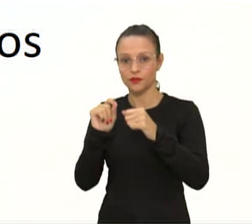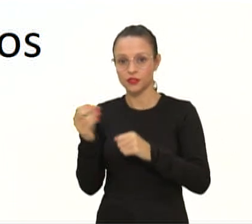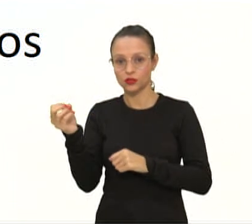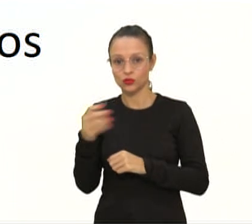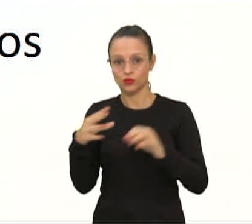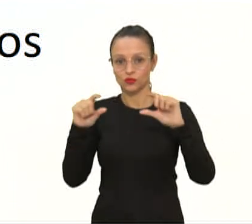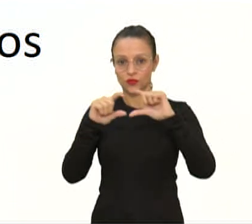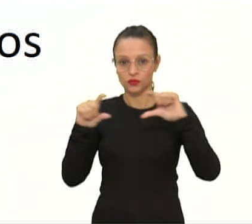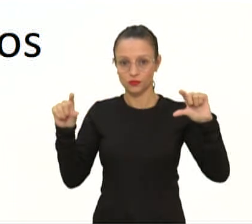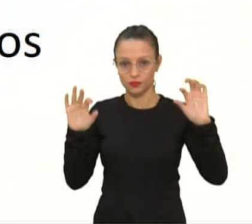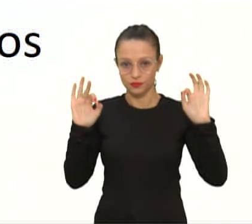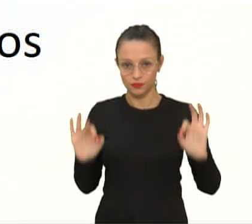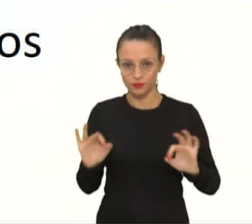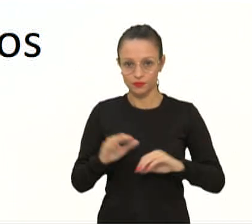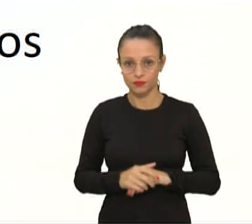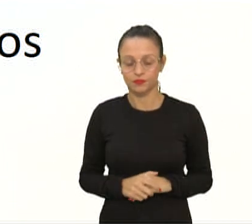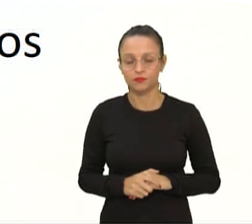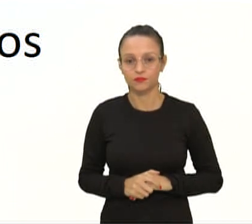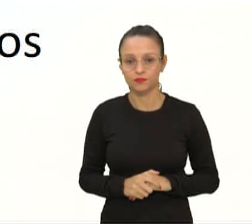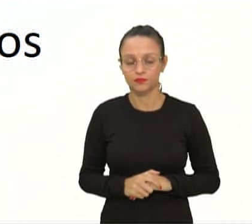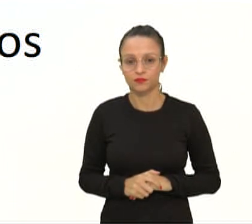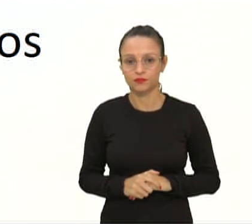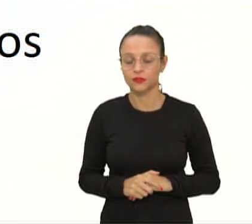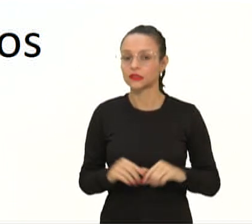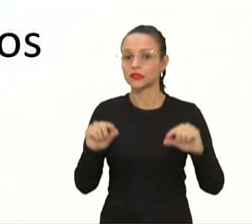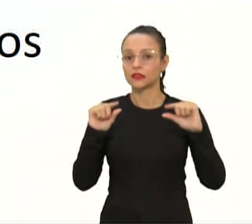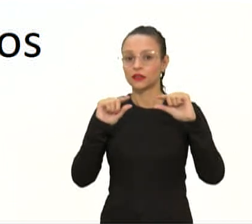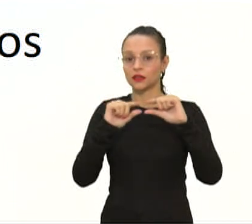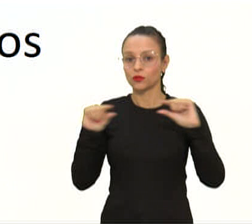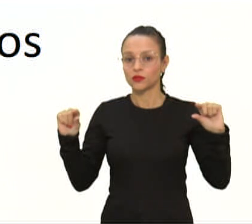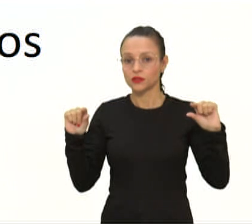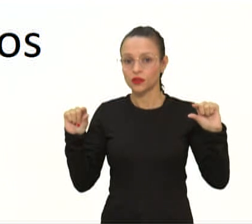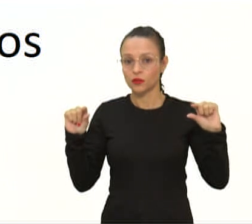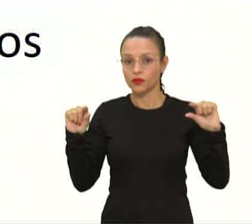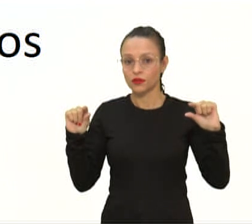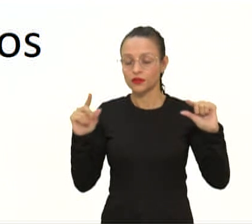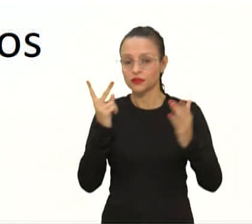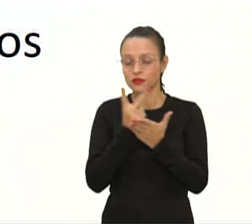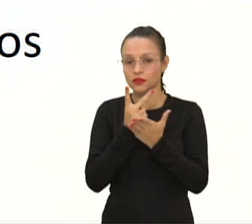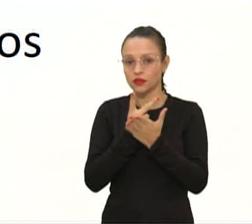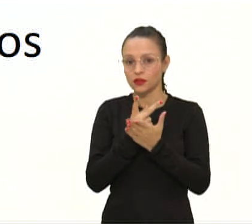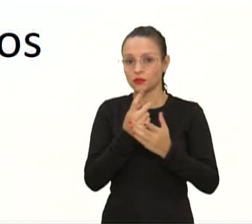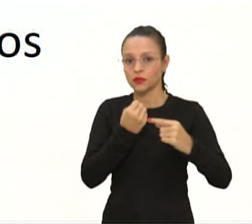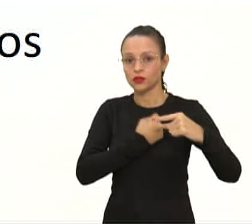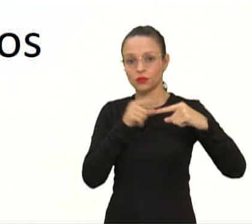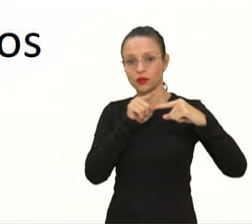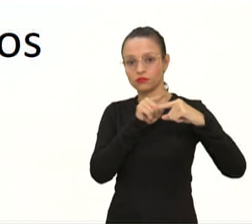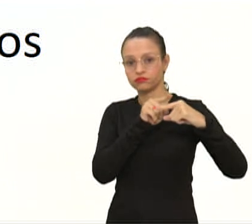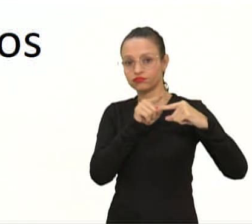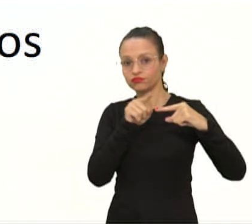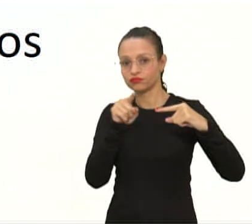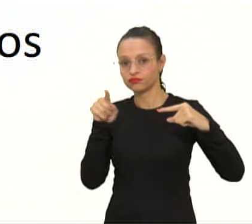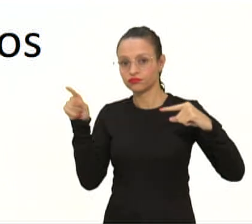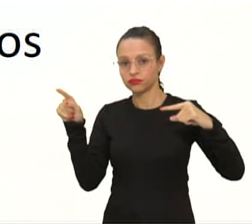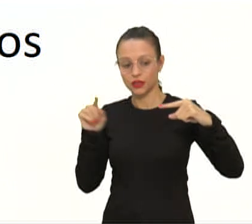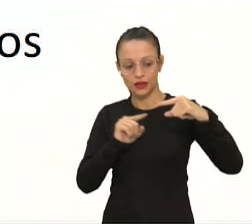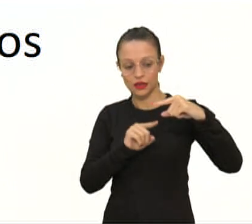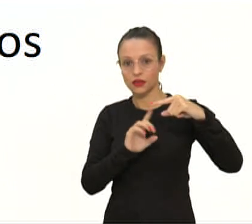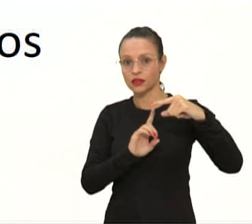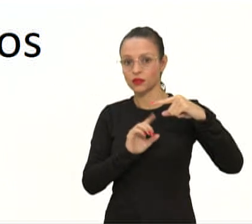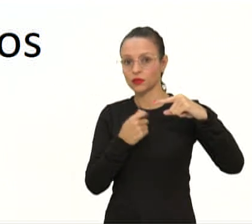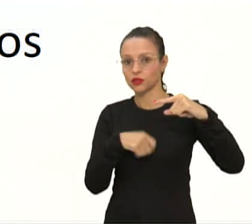certo? Trabalhar a equação ali nos numeradores. Então, nos numeradores aparece a minha equação, os denominadores eu não